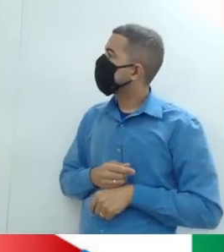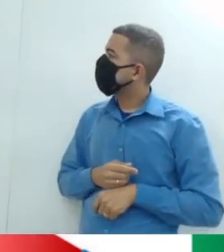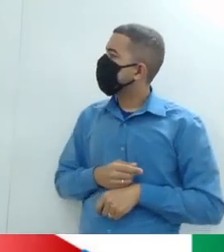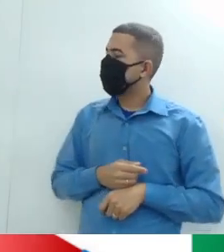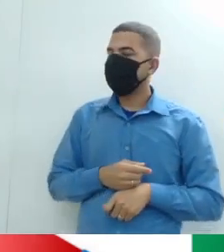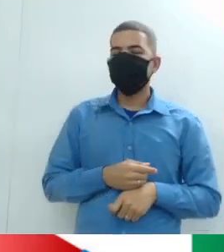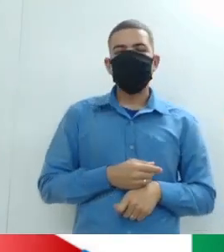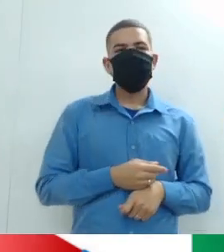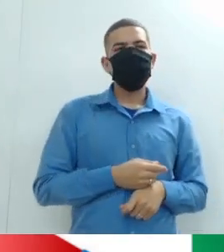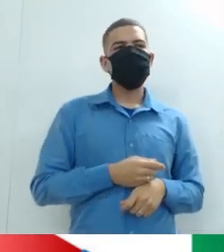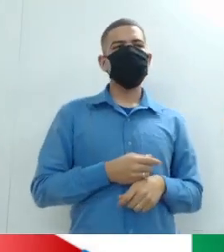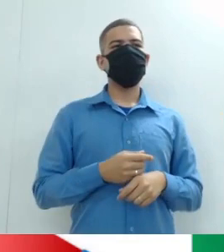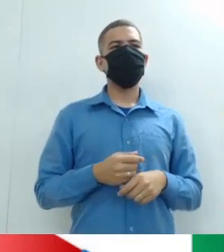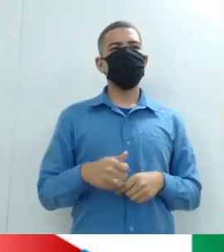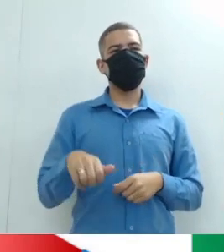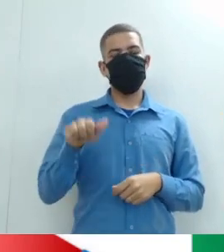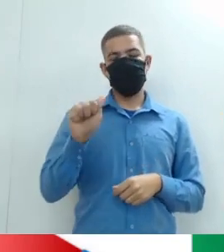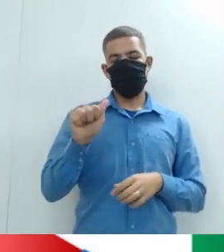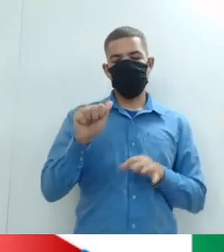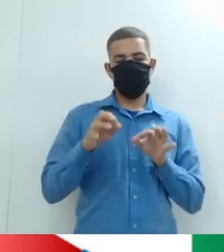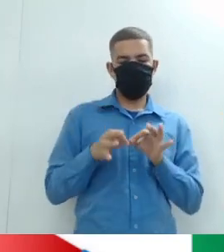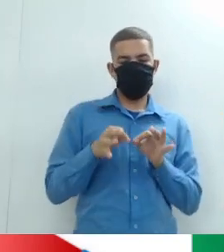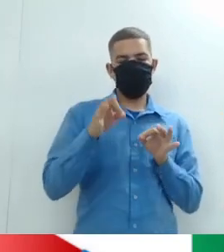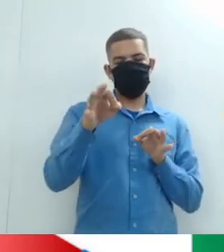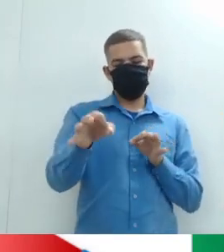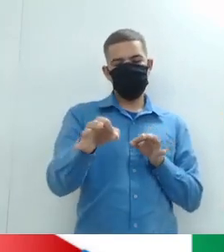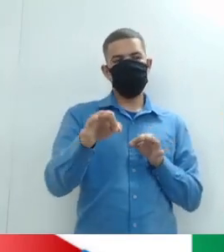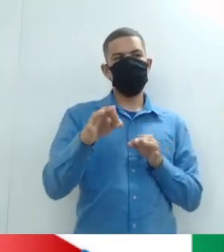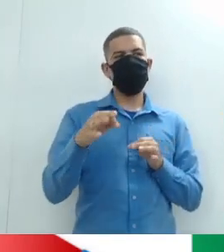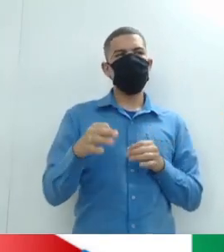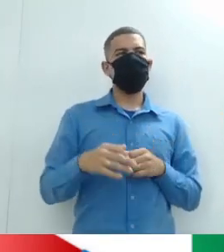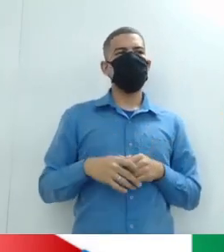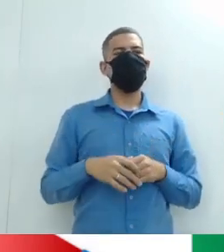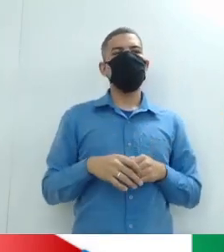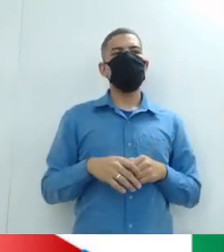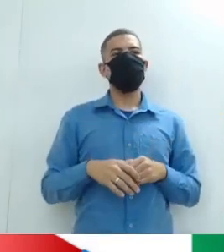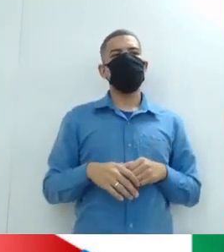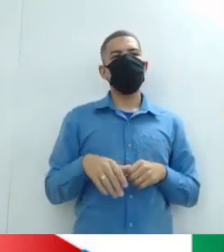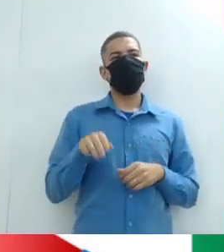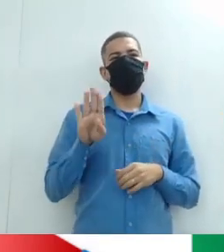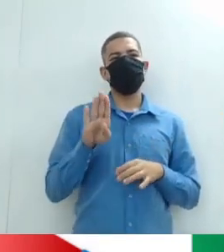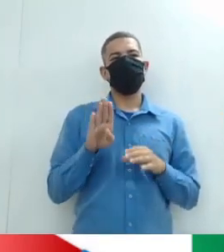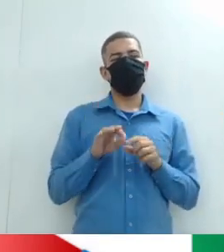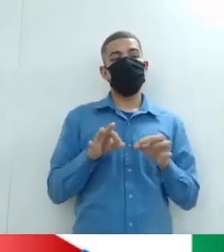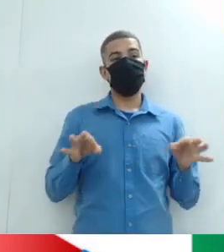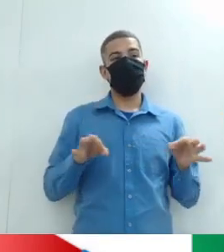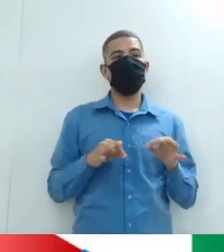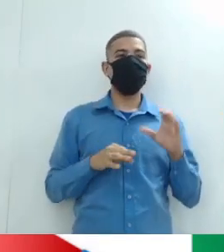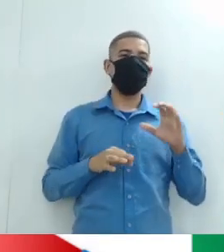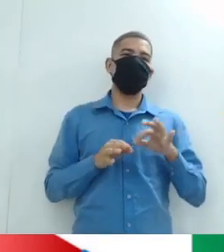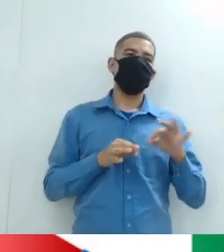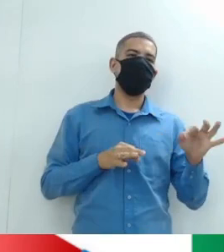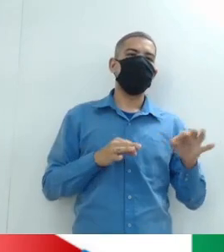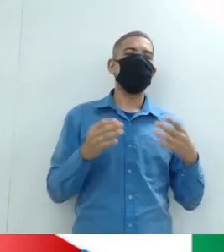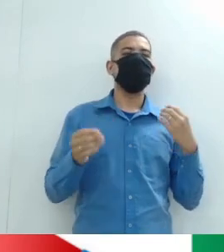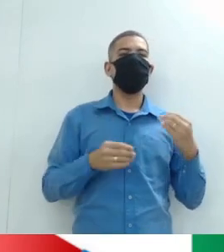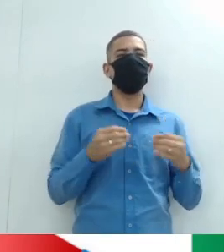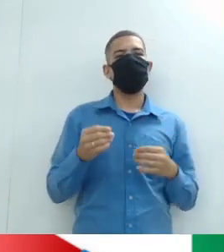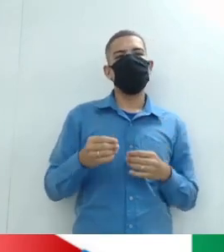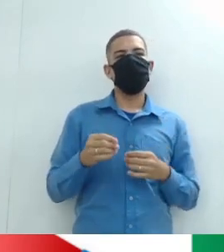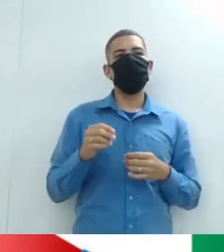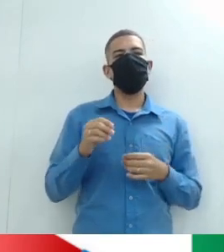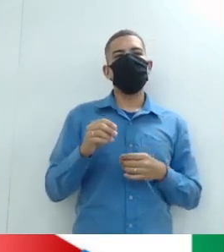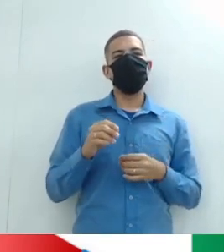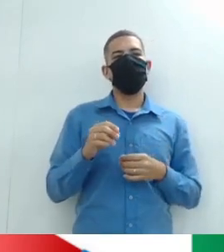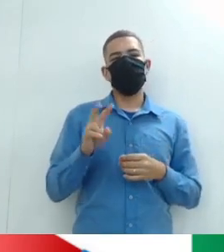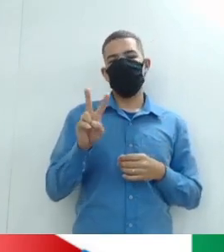qualquer, tá? A no comprimento aí, ou largura, depende da posição que ele ficar, B e C. Como é que é definido? Eu faço o produto,